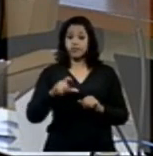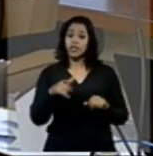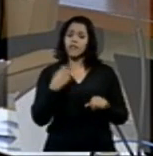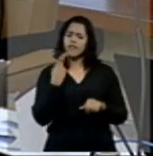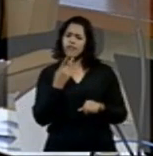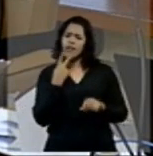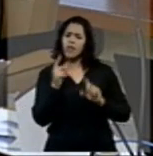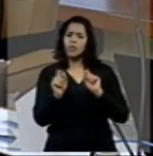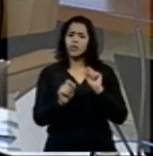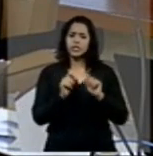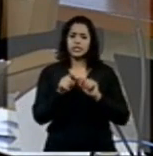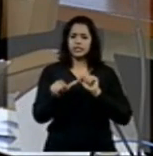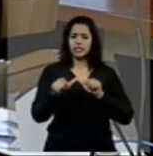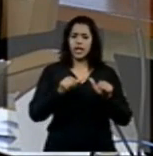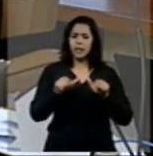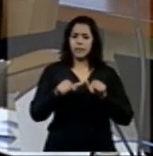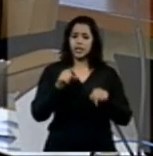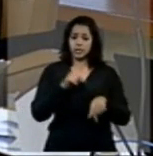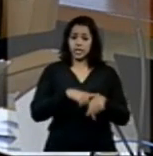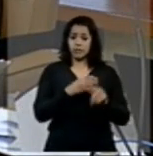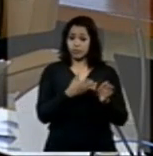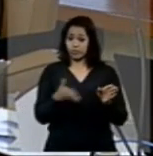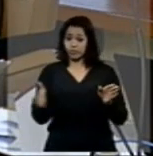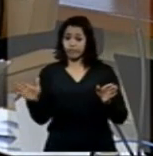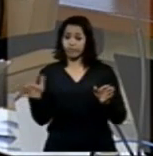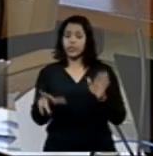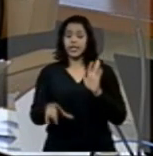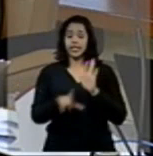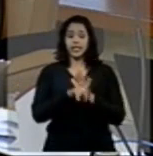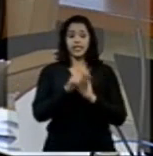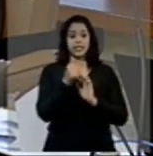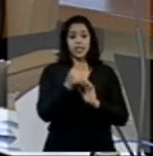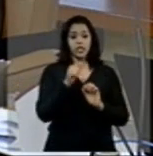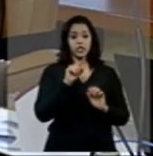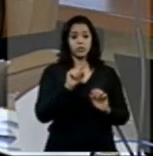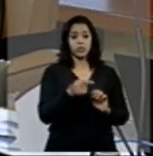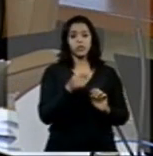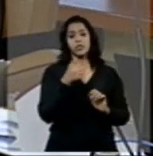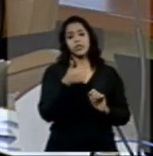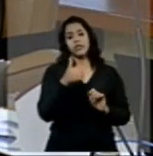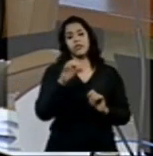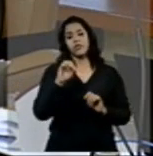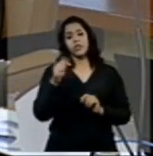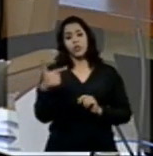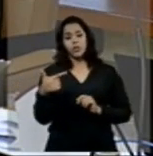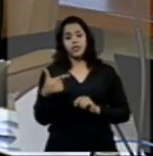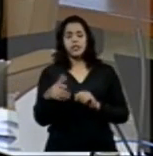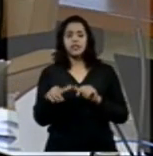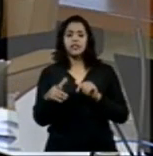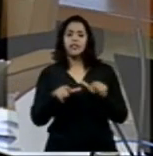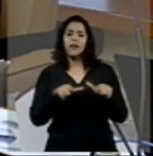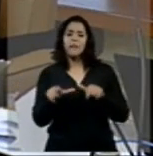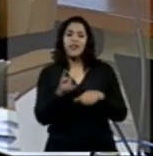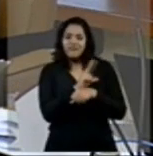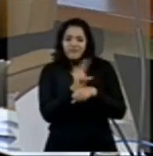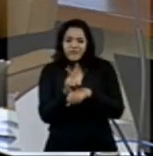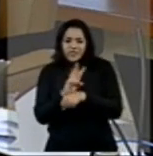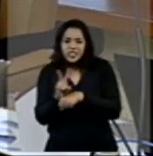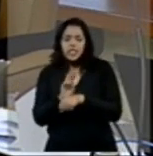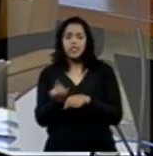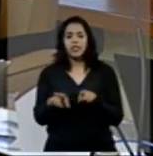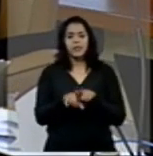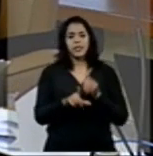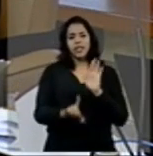trabalho temporário, Lei 7.102, de 83, que trata do serviço de vigilância, e também o